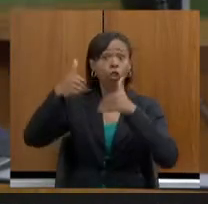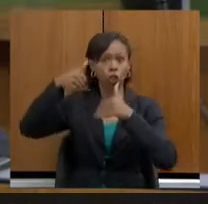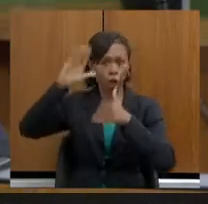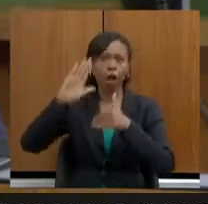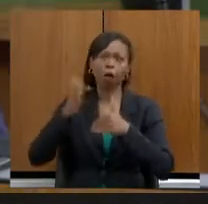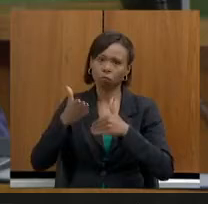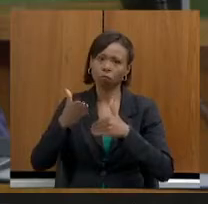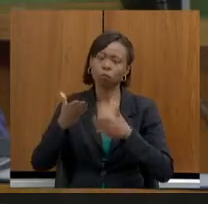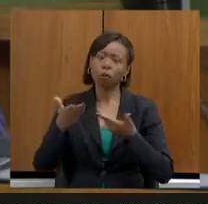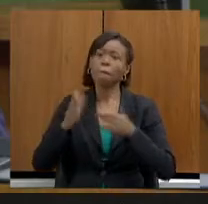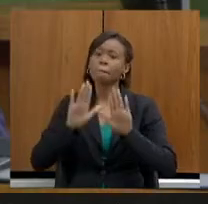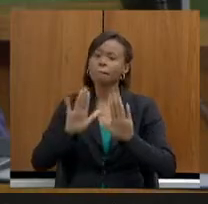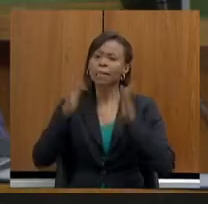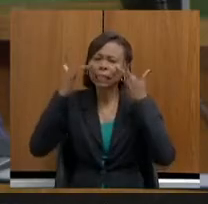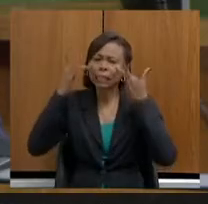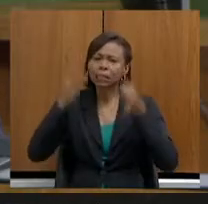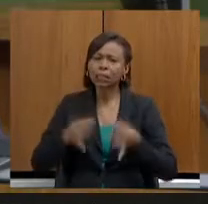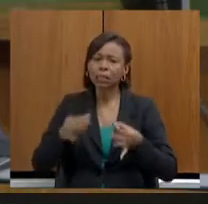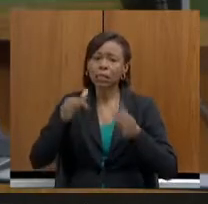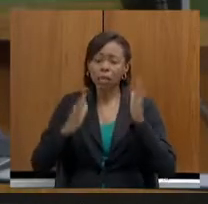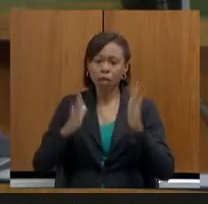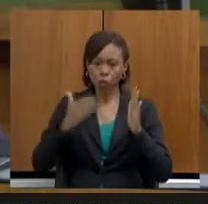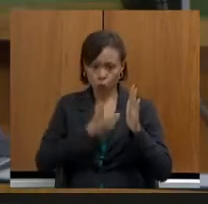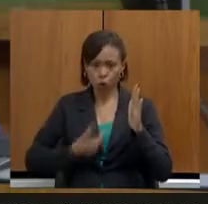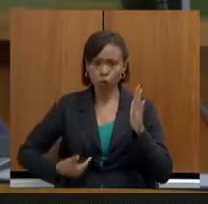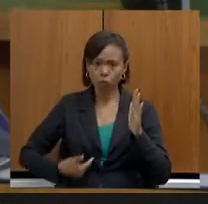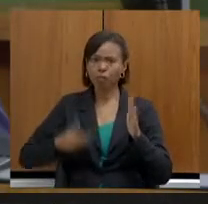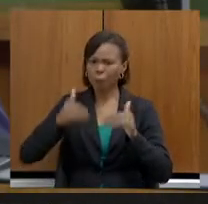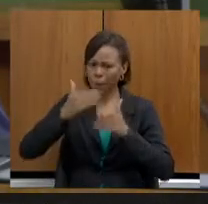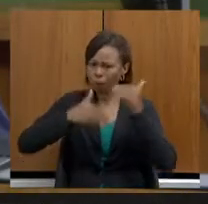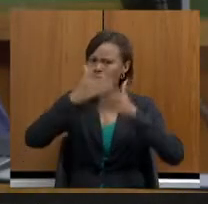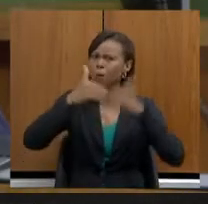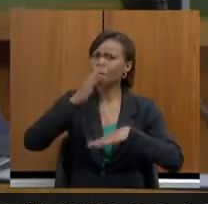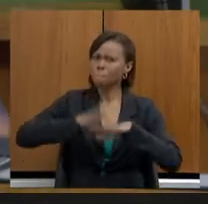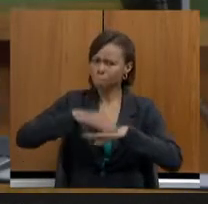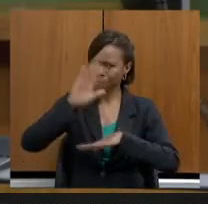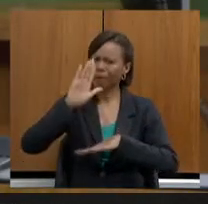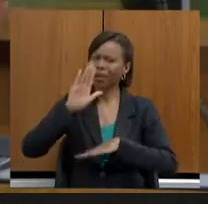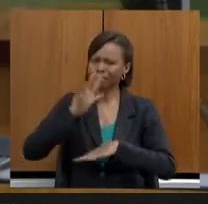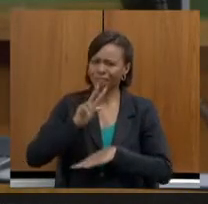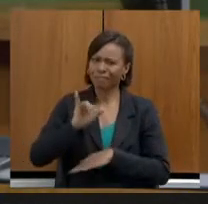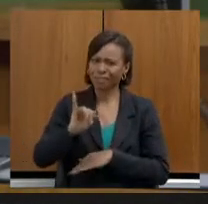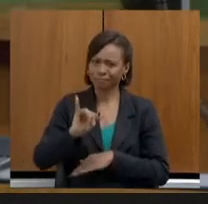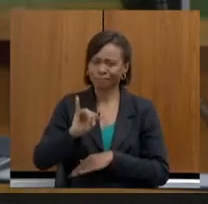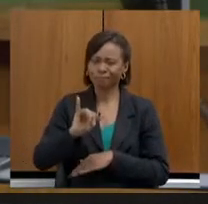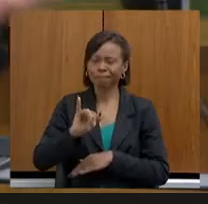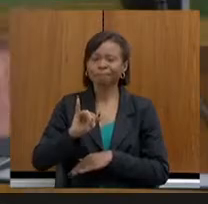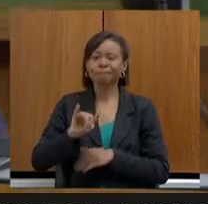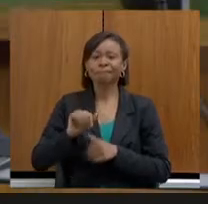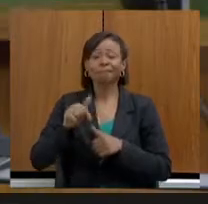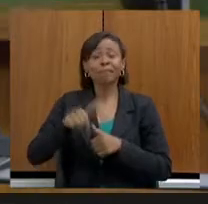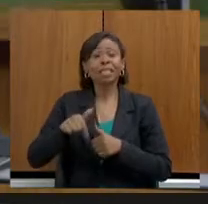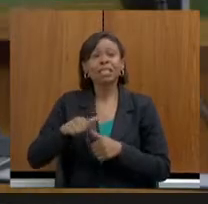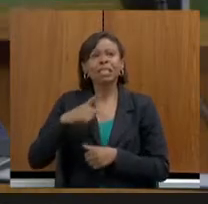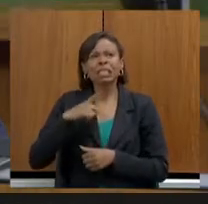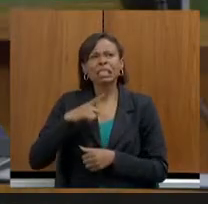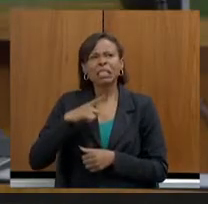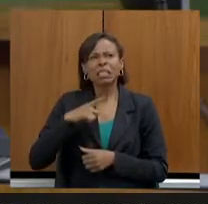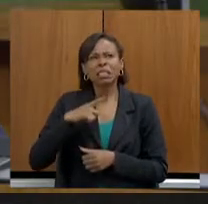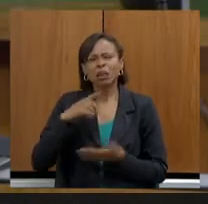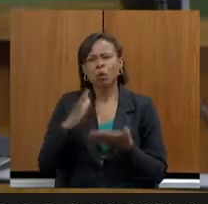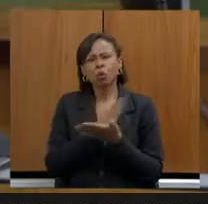mas eu tenho certeza que nesse governo ainda vamos avançar muito mais é agora nós temos algumas